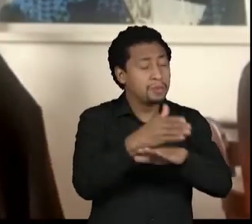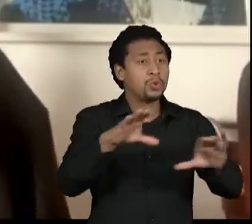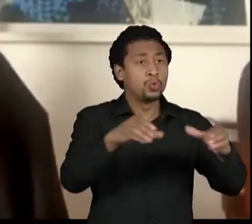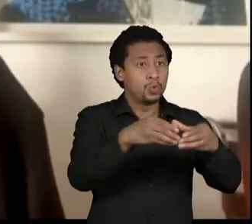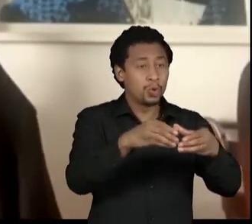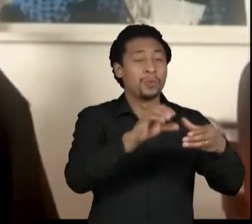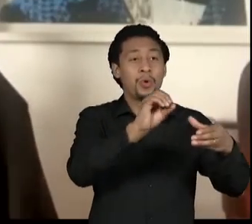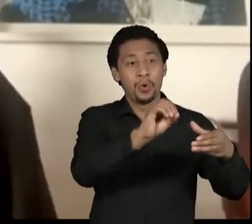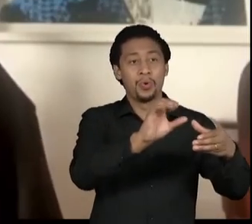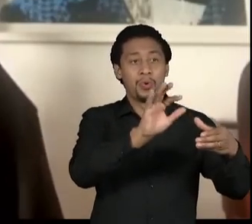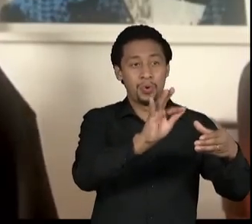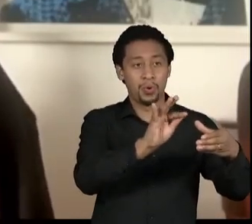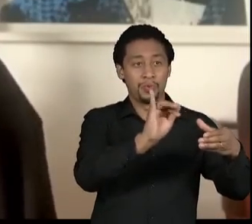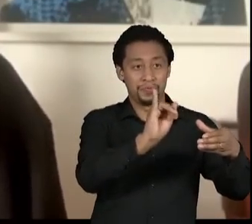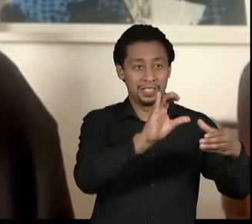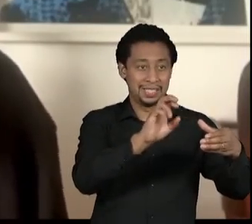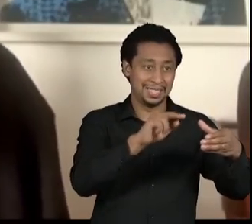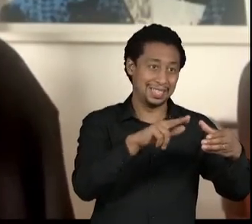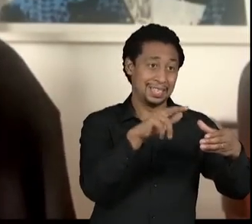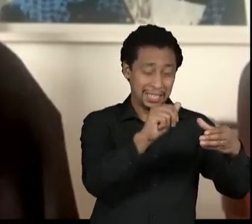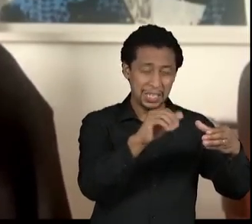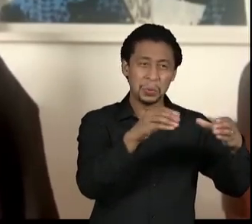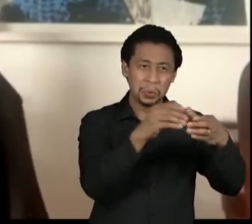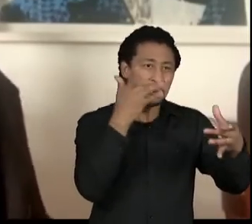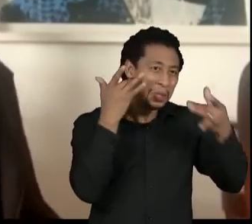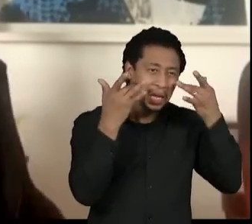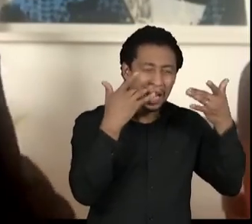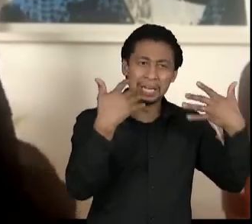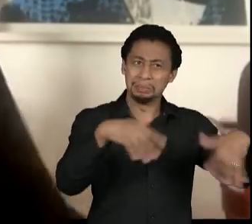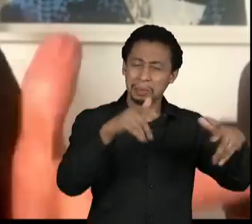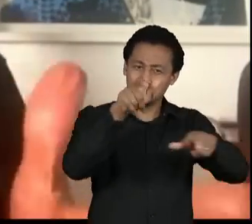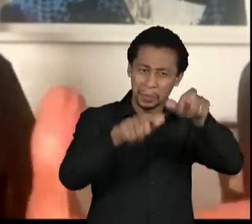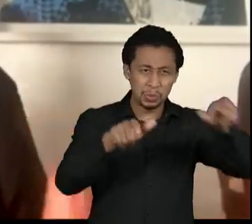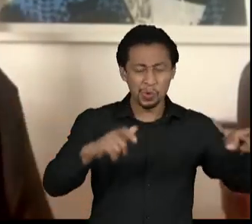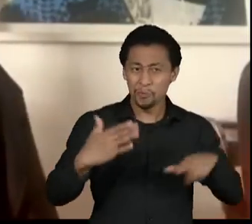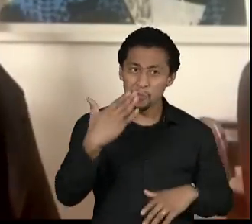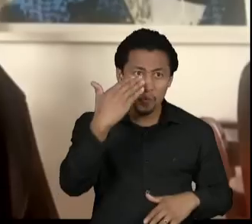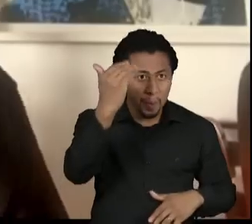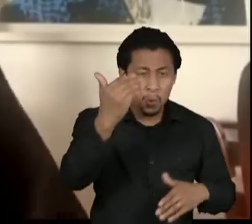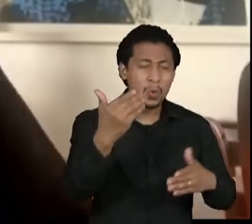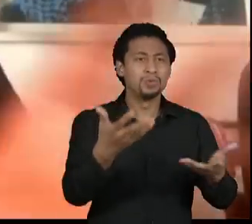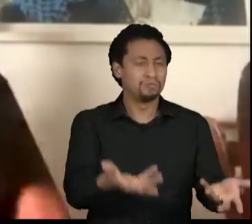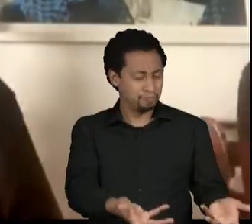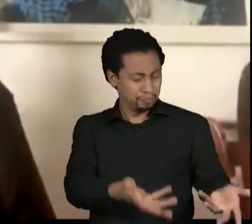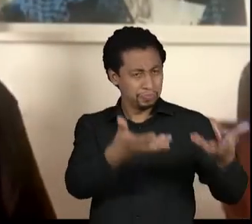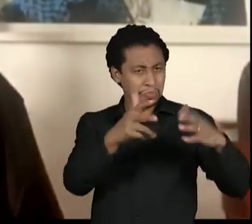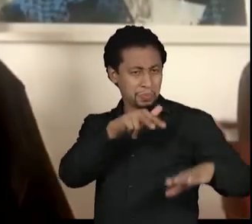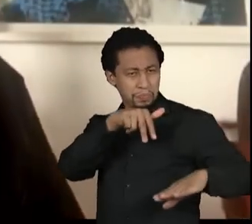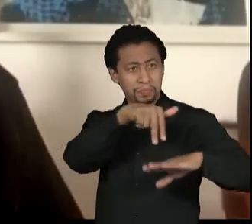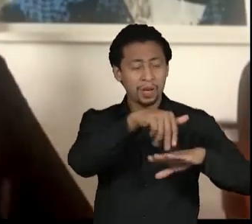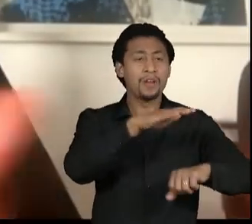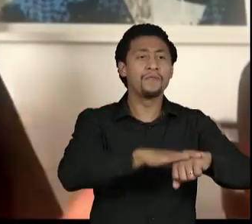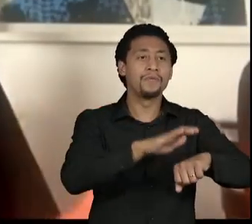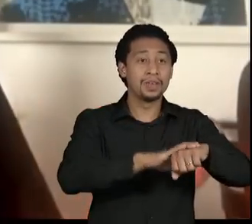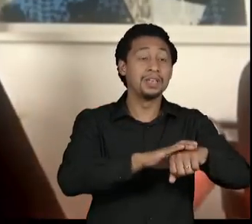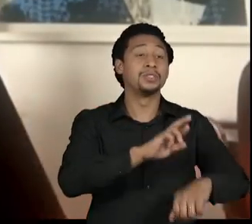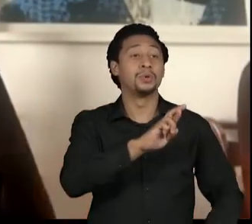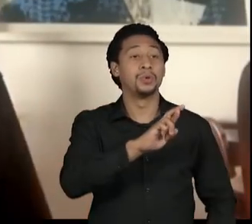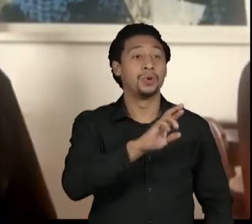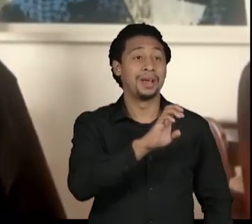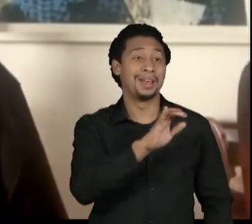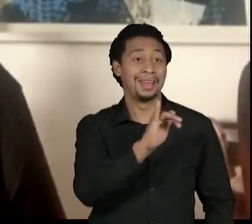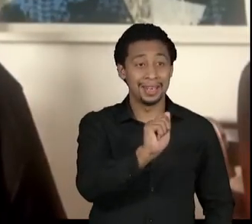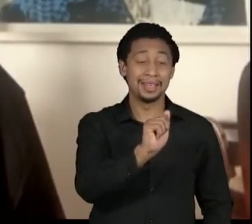Zé Celso, Renato Bock, Fernando Peixoto e grandes espetáculos como o Rei da Vela, e em